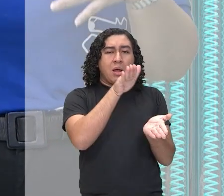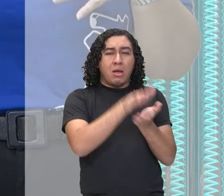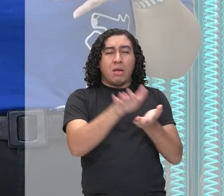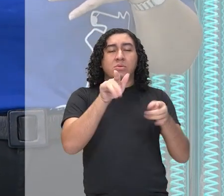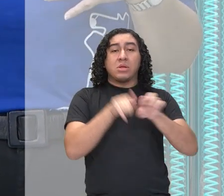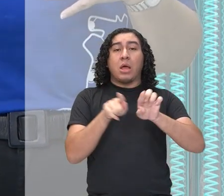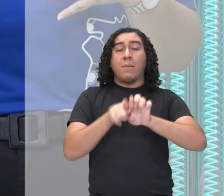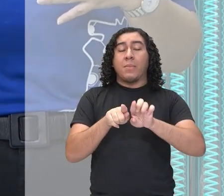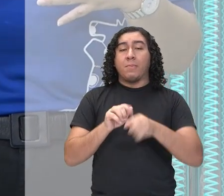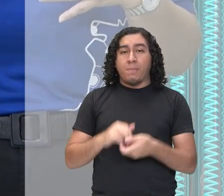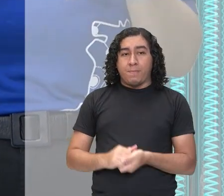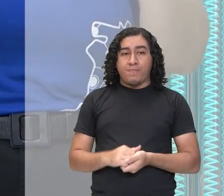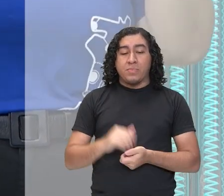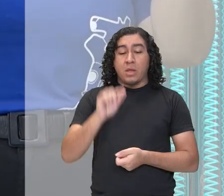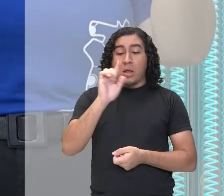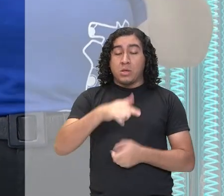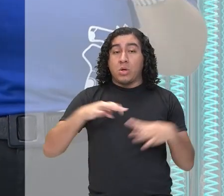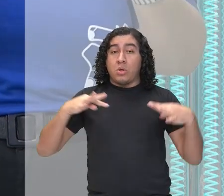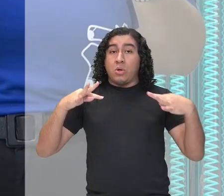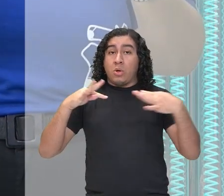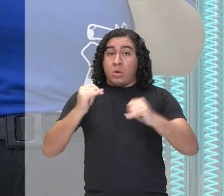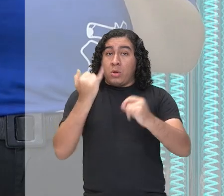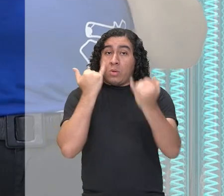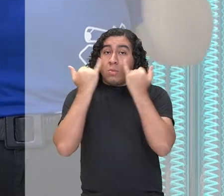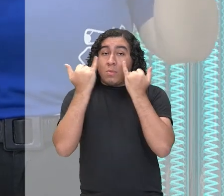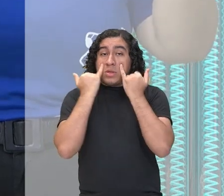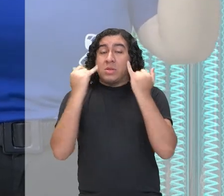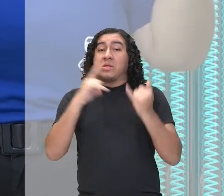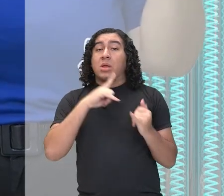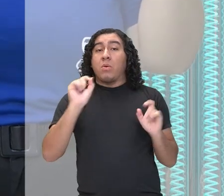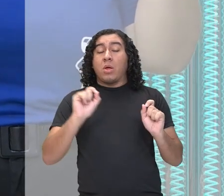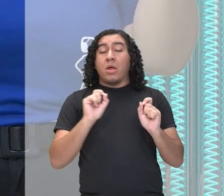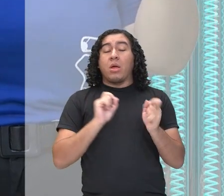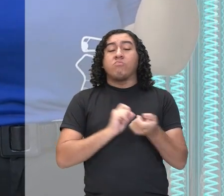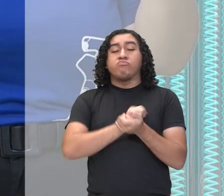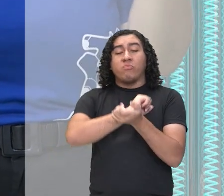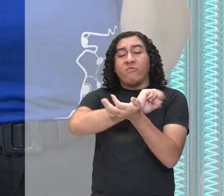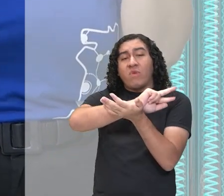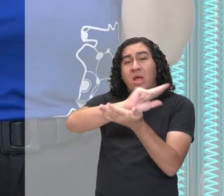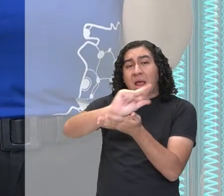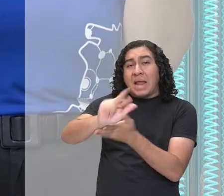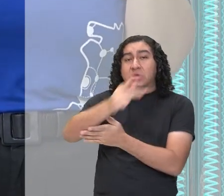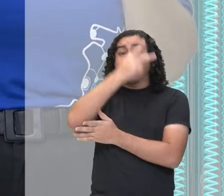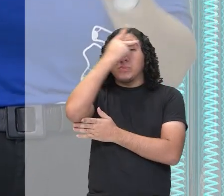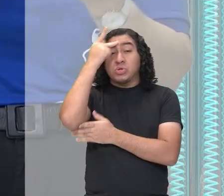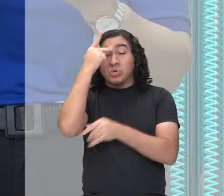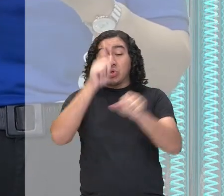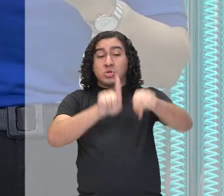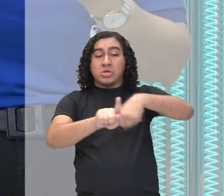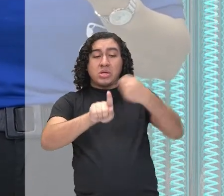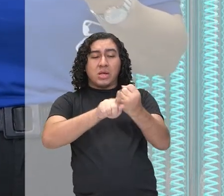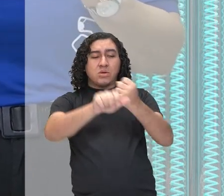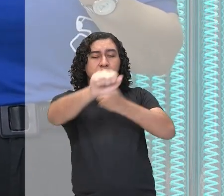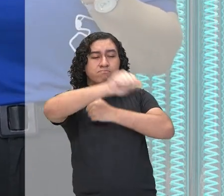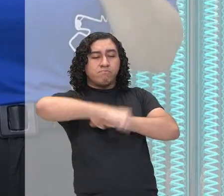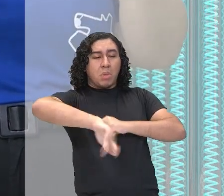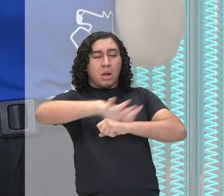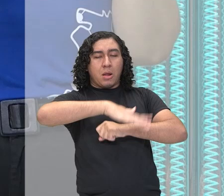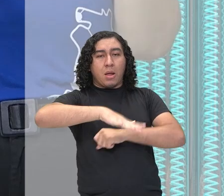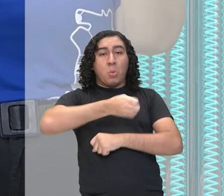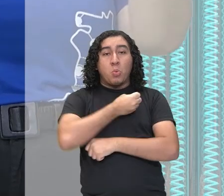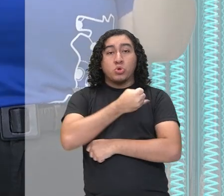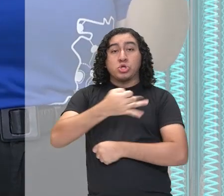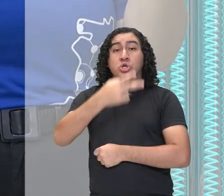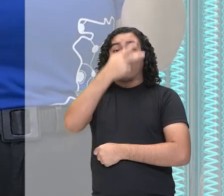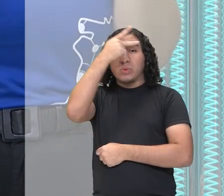fazer com que esses fatos cheguem à massa da população. O que é a massa? É a maioria, né?